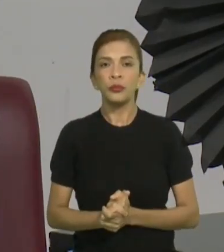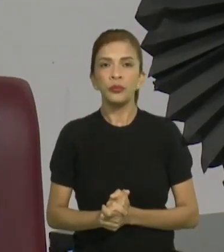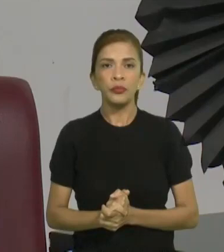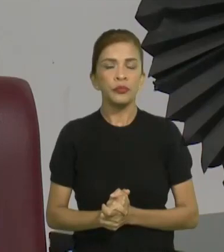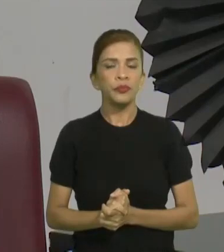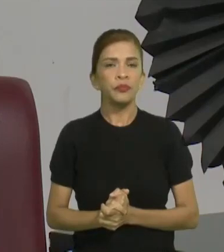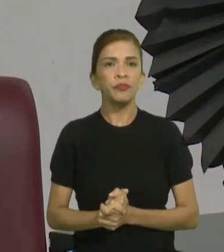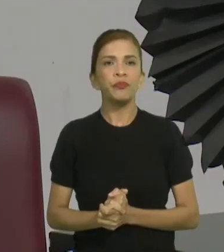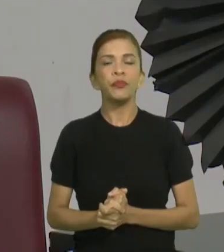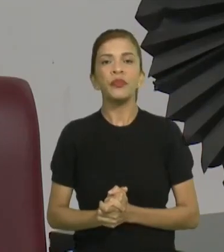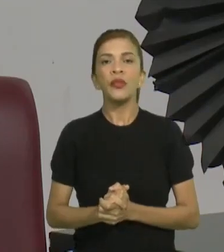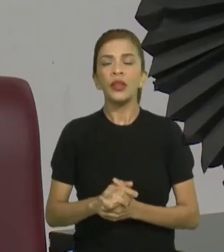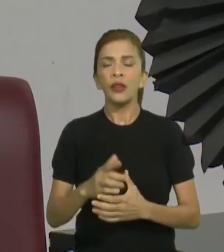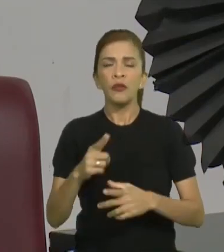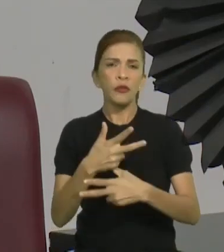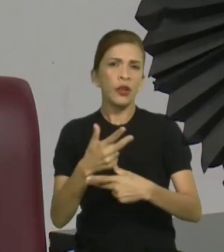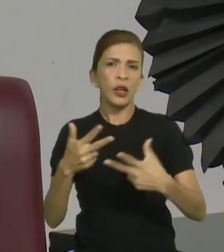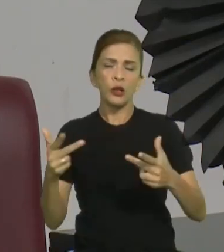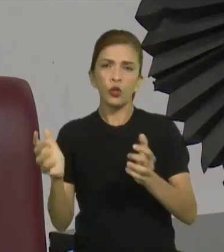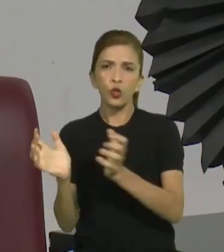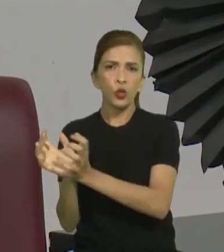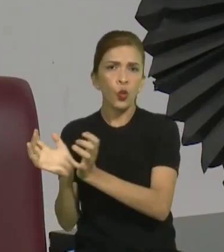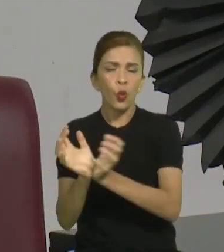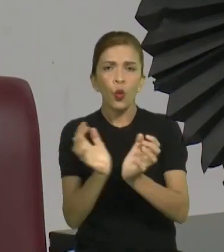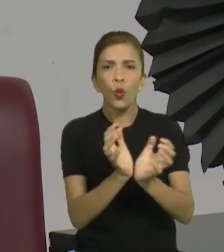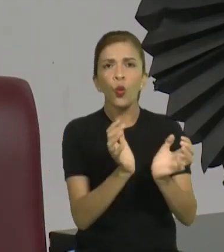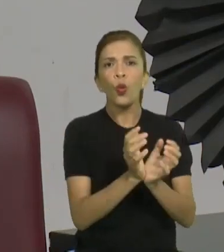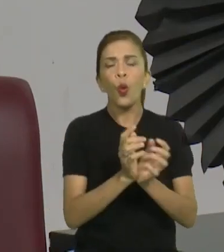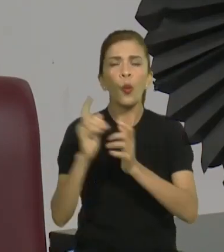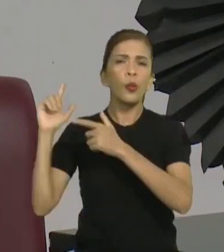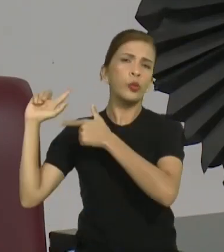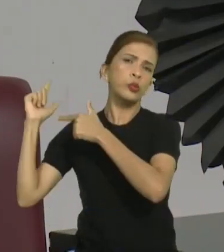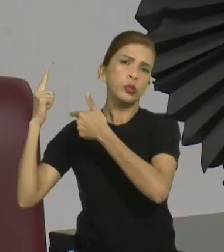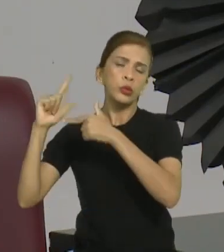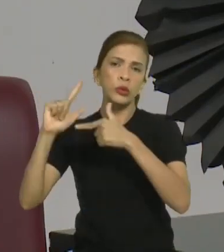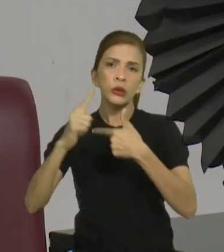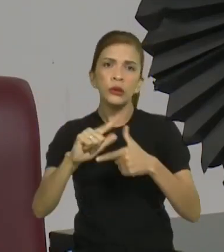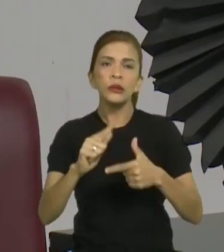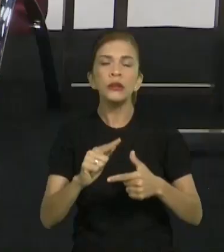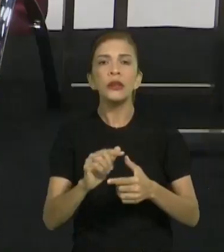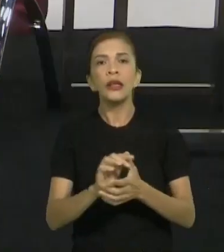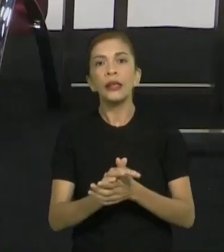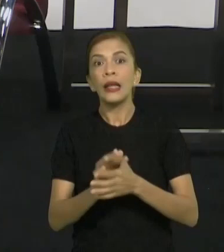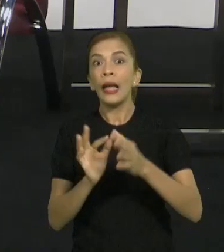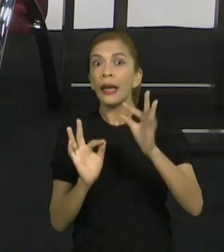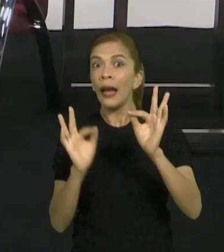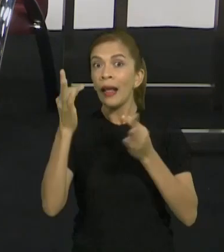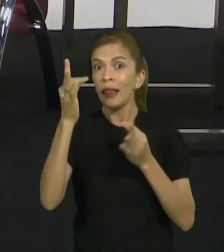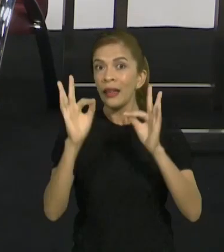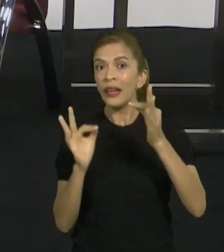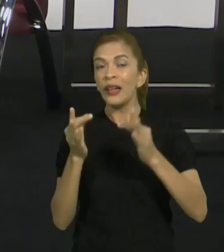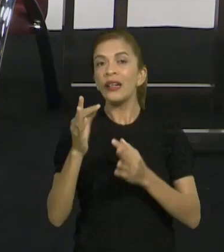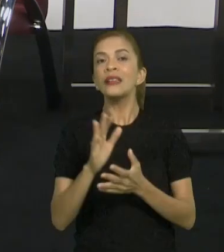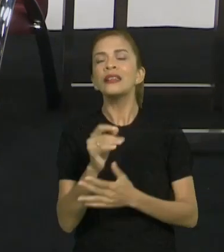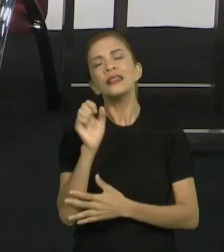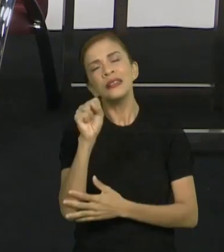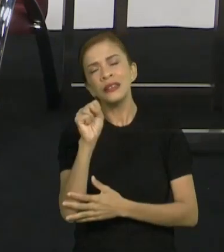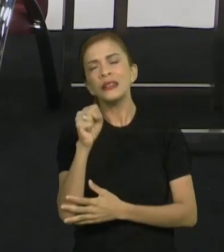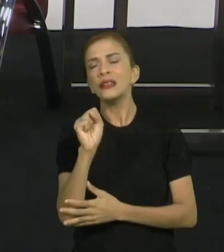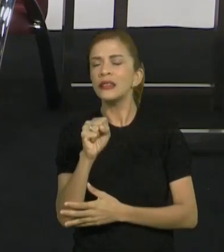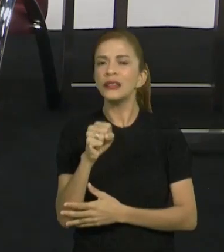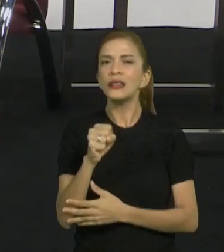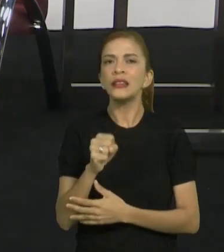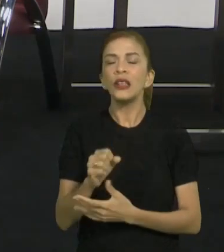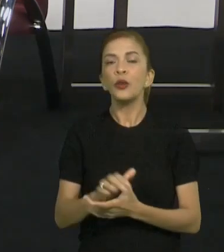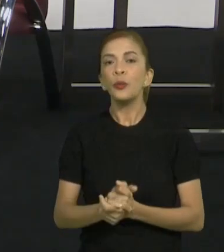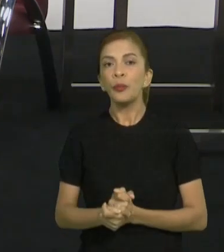Companhia Barrica. Sim. Então, assim, tem vários grupos de tradição. Isso sem falar no carnaval e outros momentos festivos, né? Sem falar isso. Da nossa